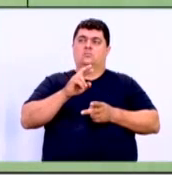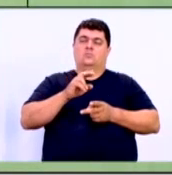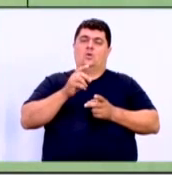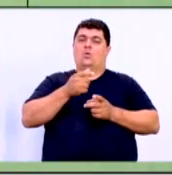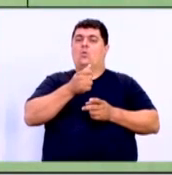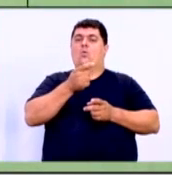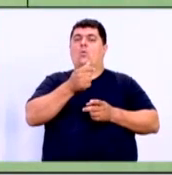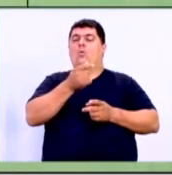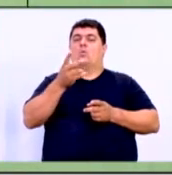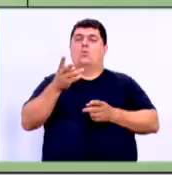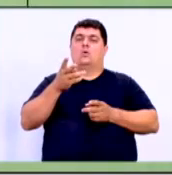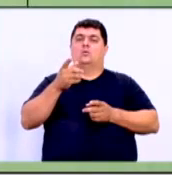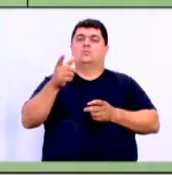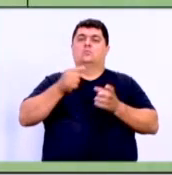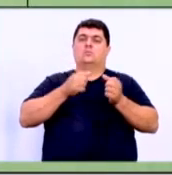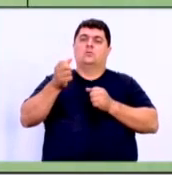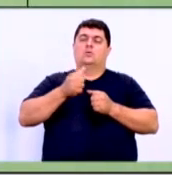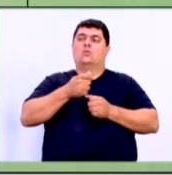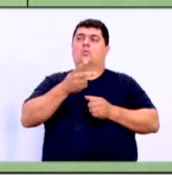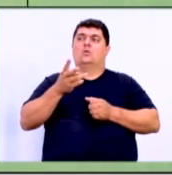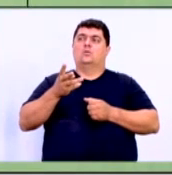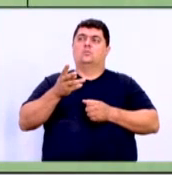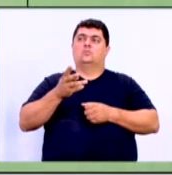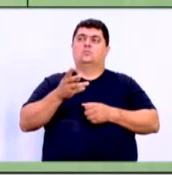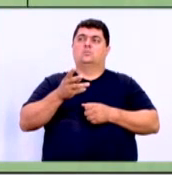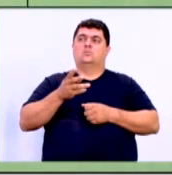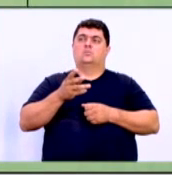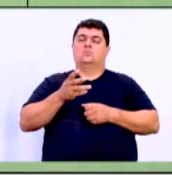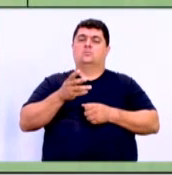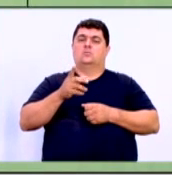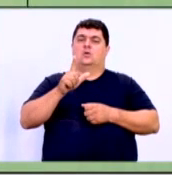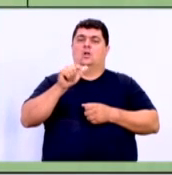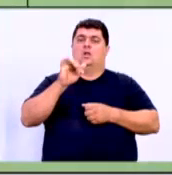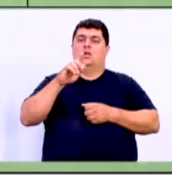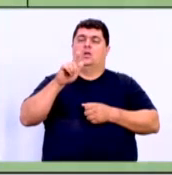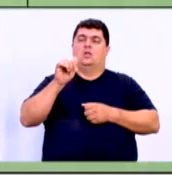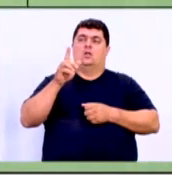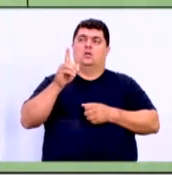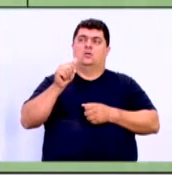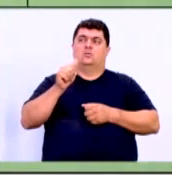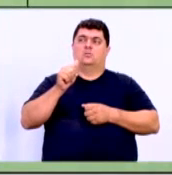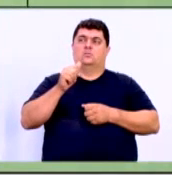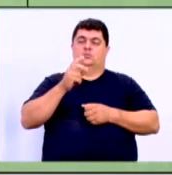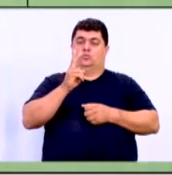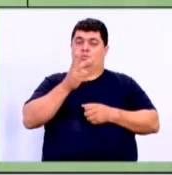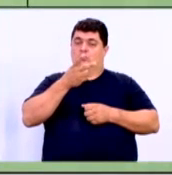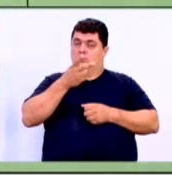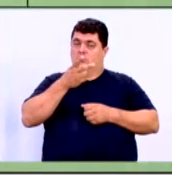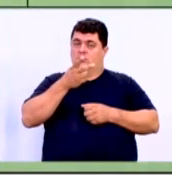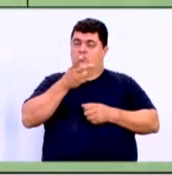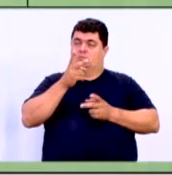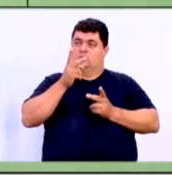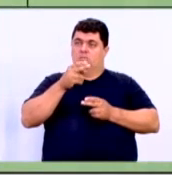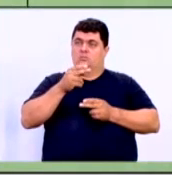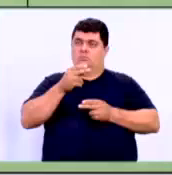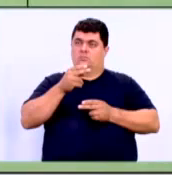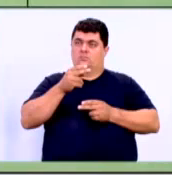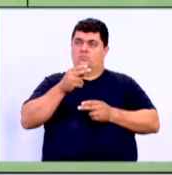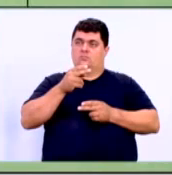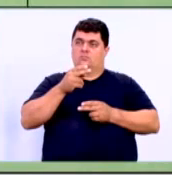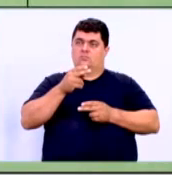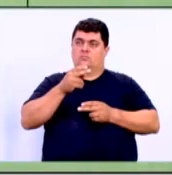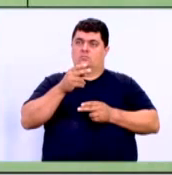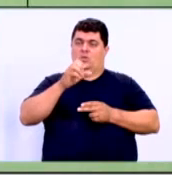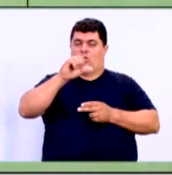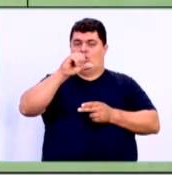venda. Vamos lá? Quanto que eu arrecadei com a venda? Venda líquida, 2.000 unidades. Qual é o valor de cada